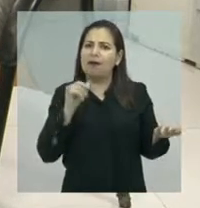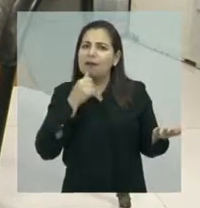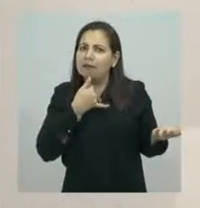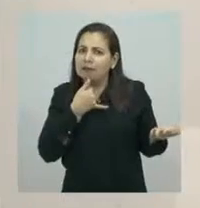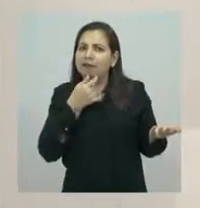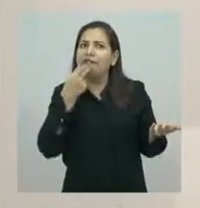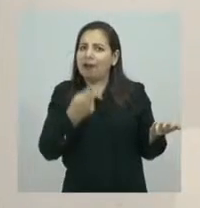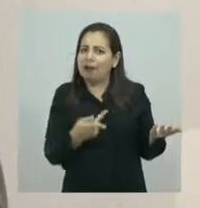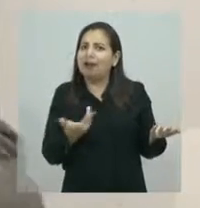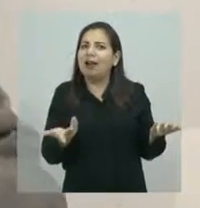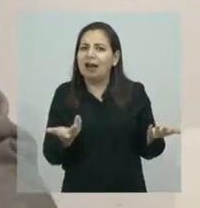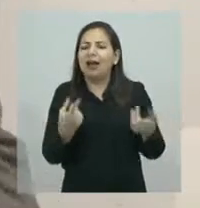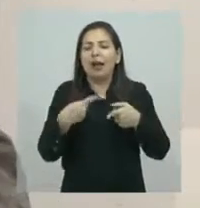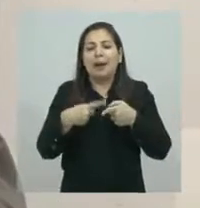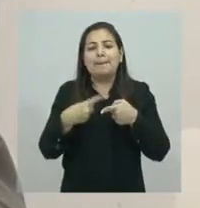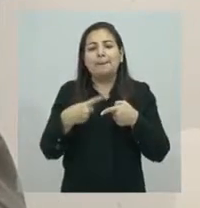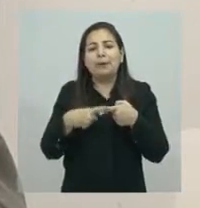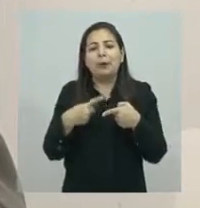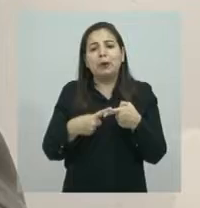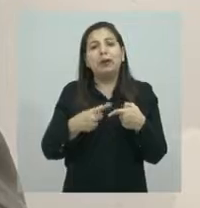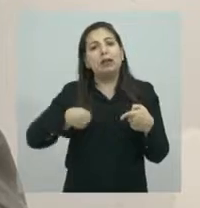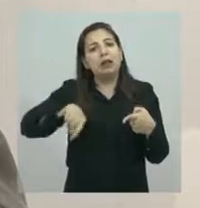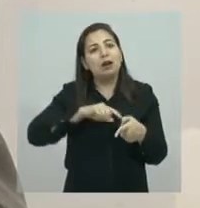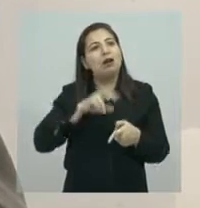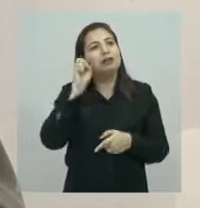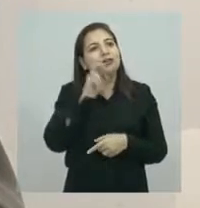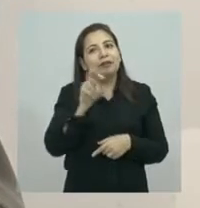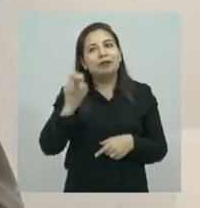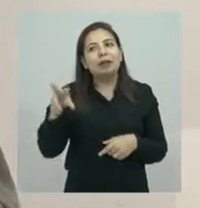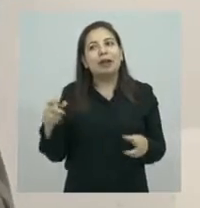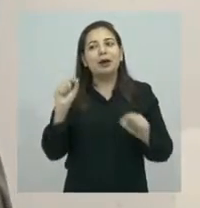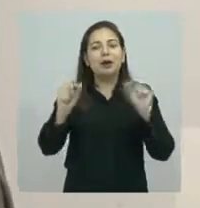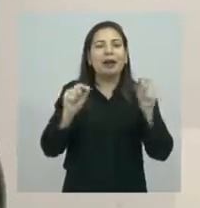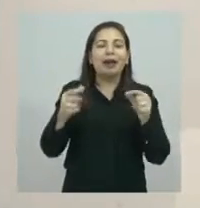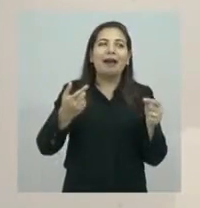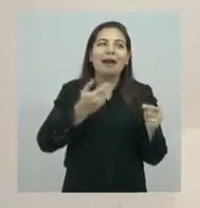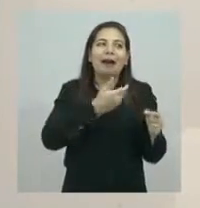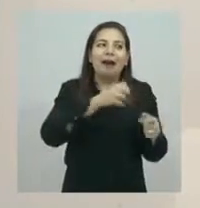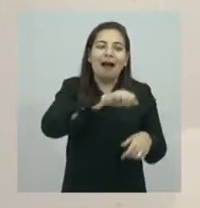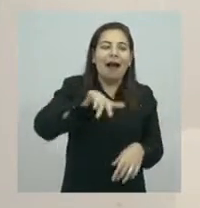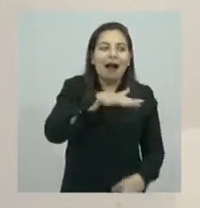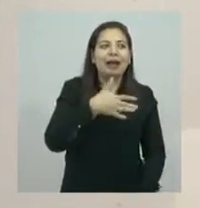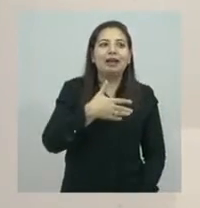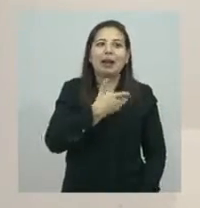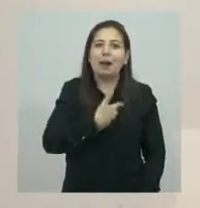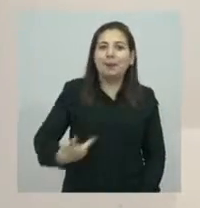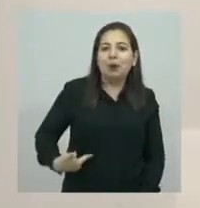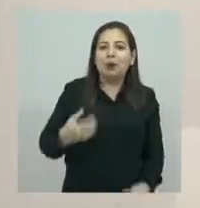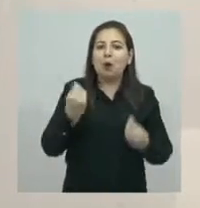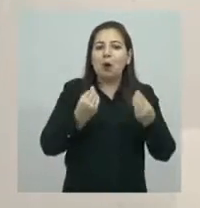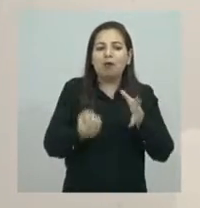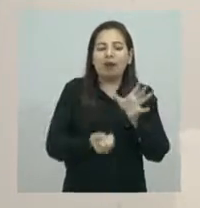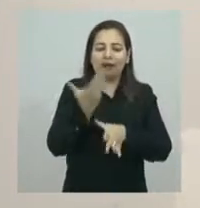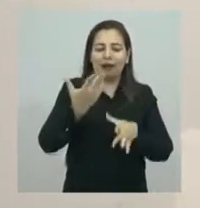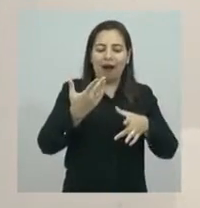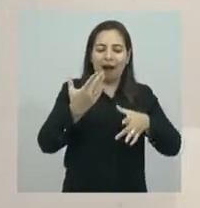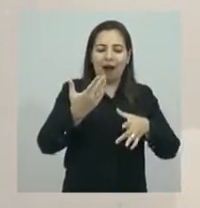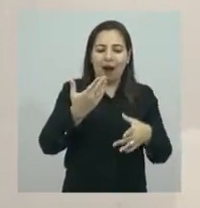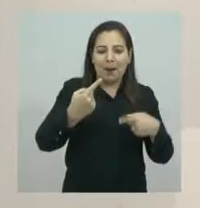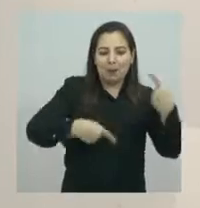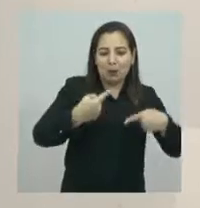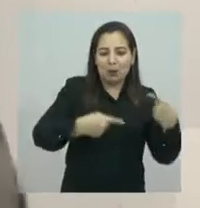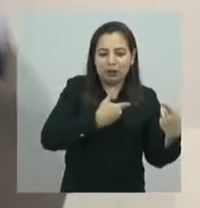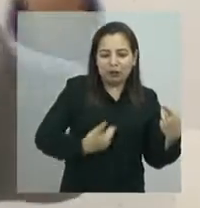você vê a dificuldade que a gente que trabalha com esse tipo de política, como a gente vai fazer política pública, você vier visitar